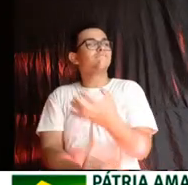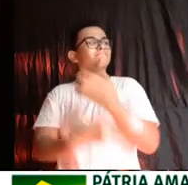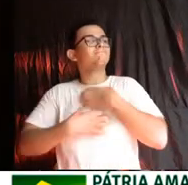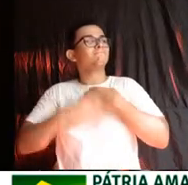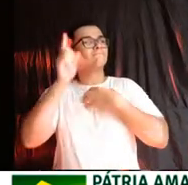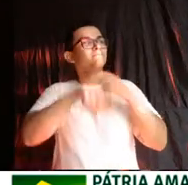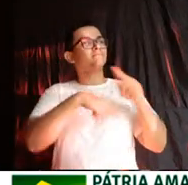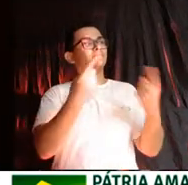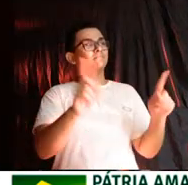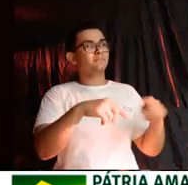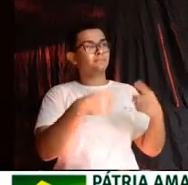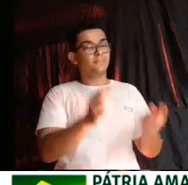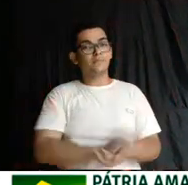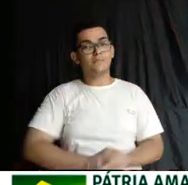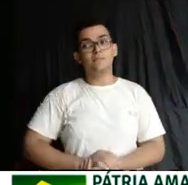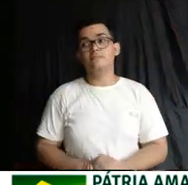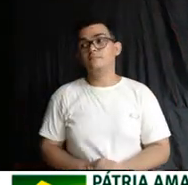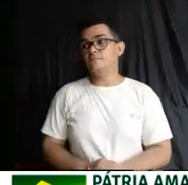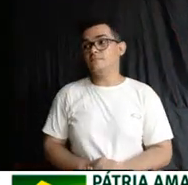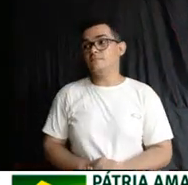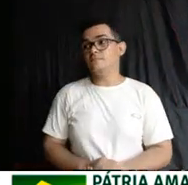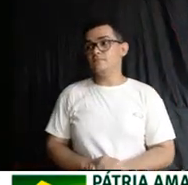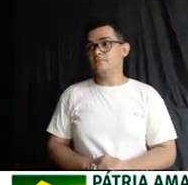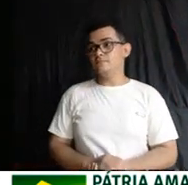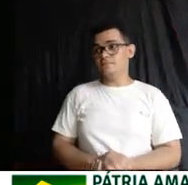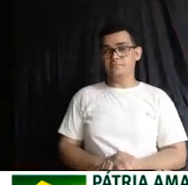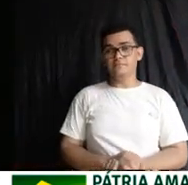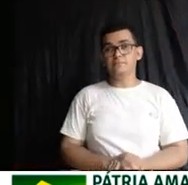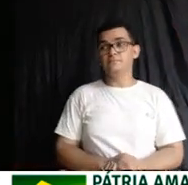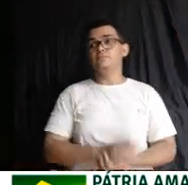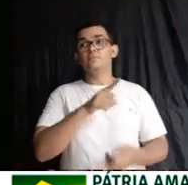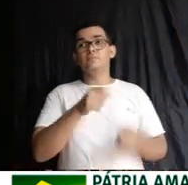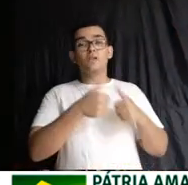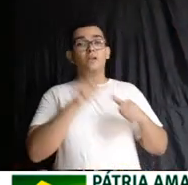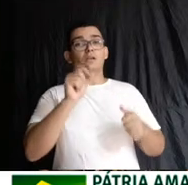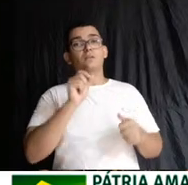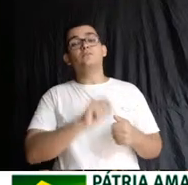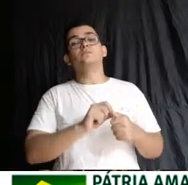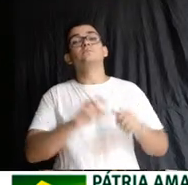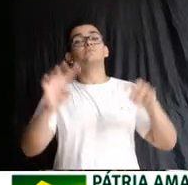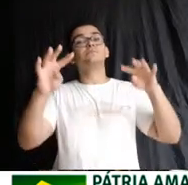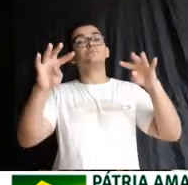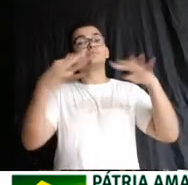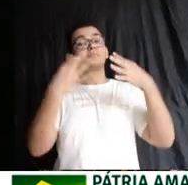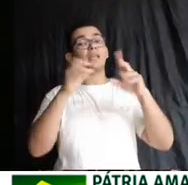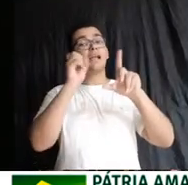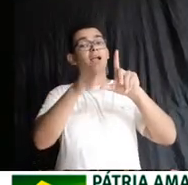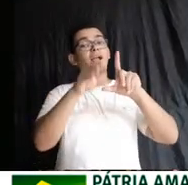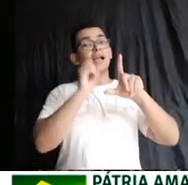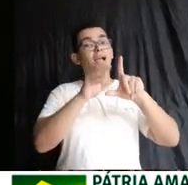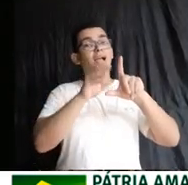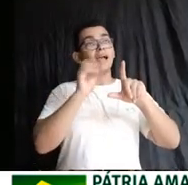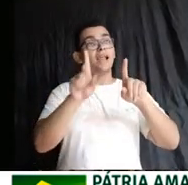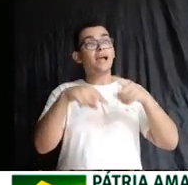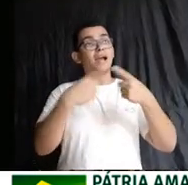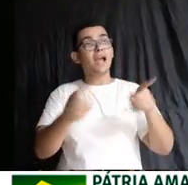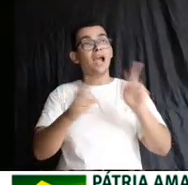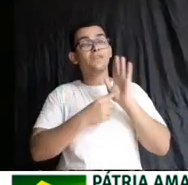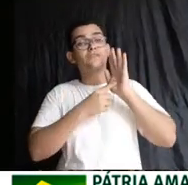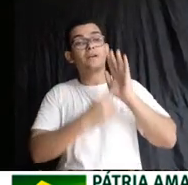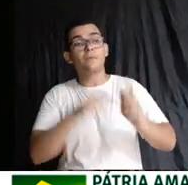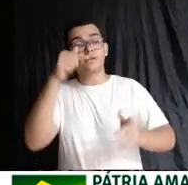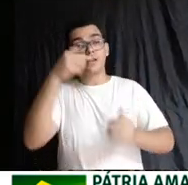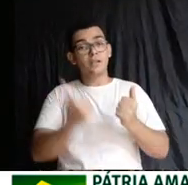Bruno e Marrone ali. Você está assistindo a live de Paraná Música Mostra, custeada com recurso oriundo da Lei Aldir Blanc, que